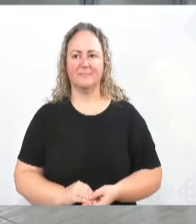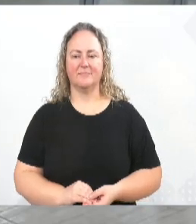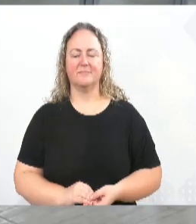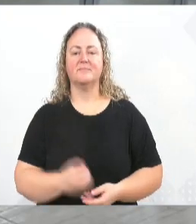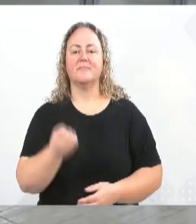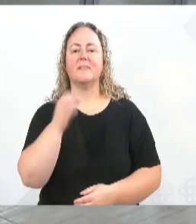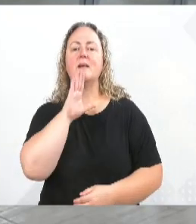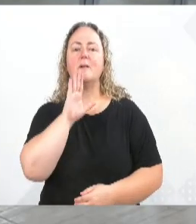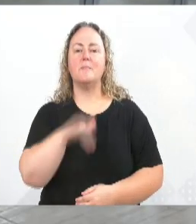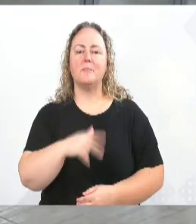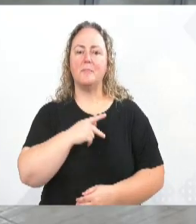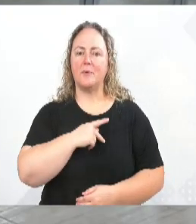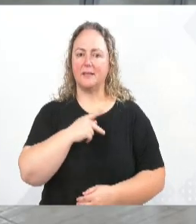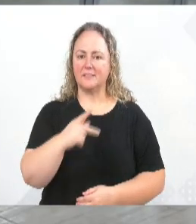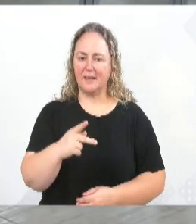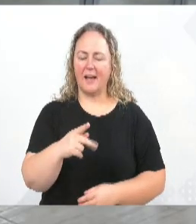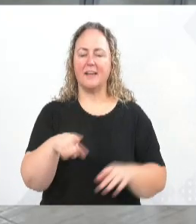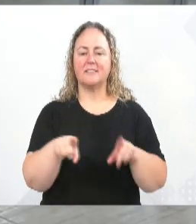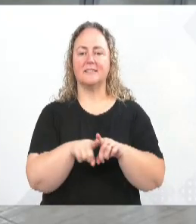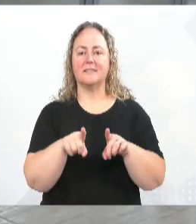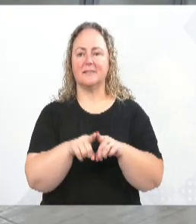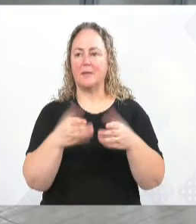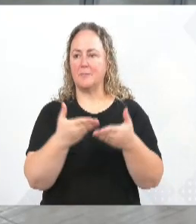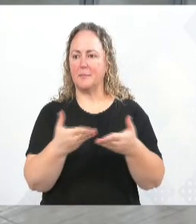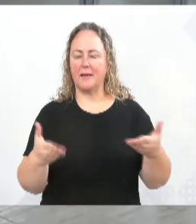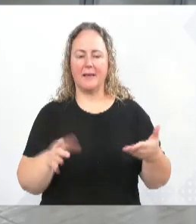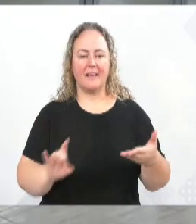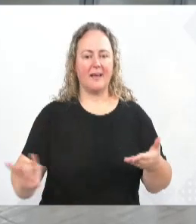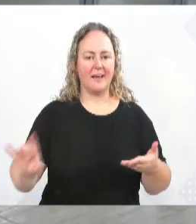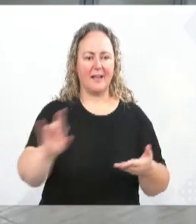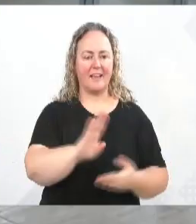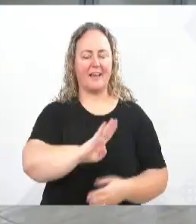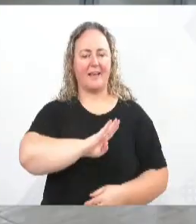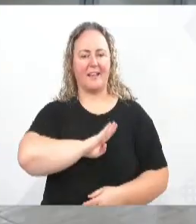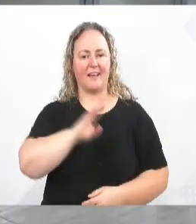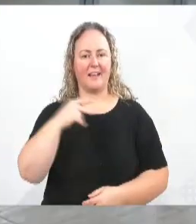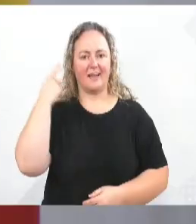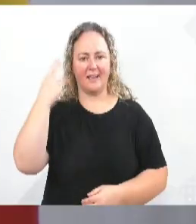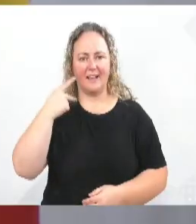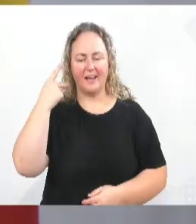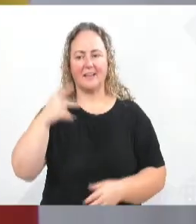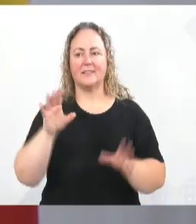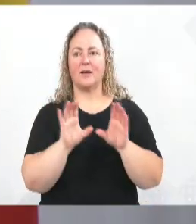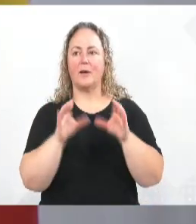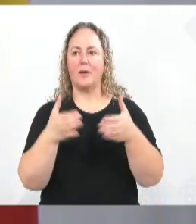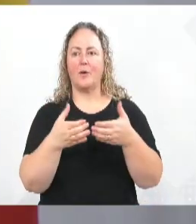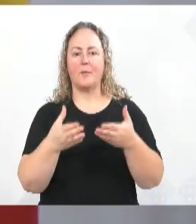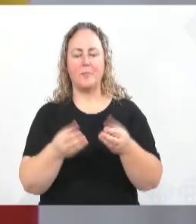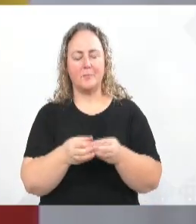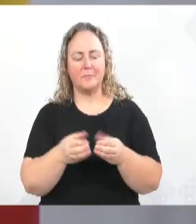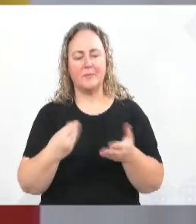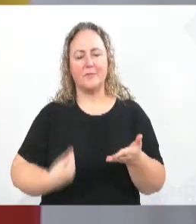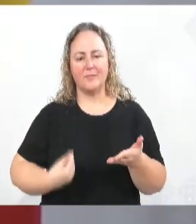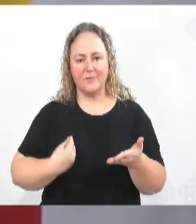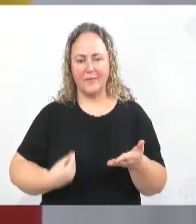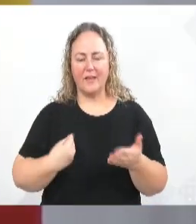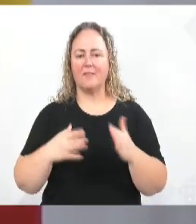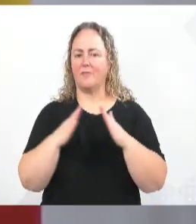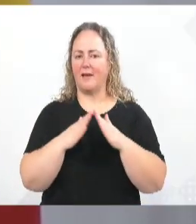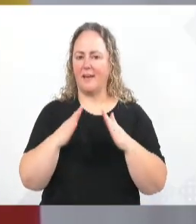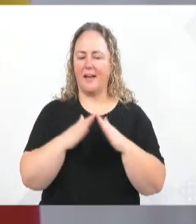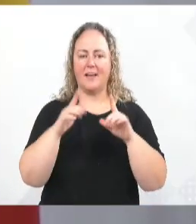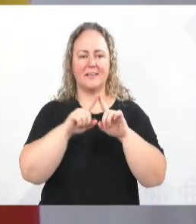Boa tarde, senhor presidente. Em teu nome cumprimento cada um dos demais colegas vereadores, comunidade que nos acompanha aqui, em seus lares e também